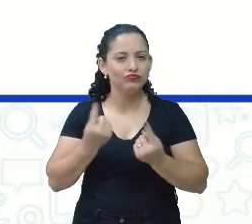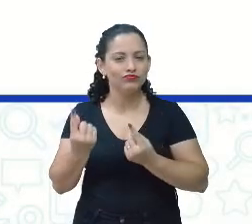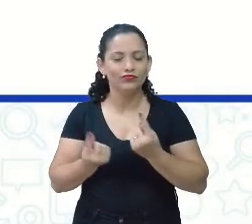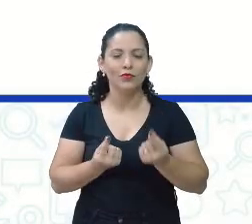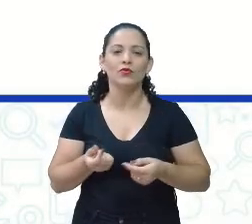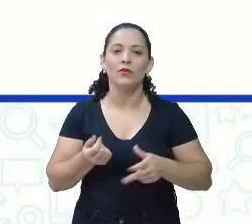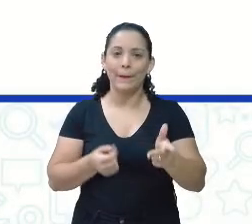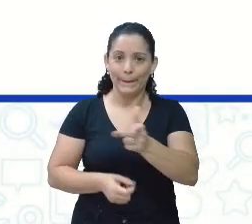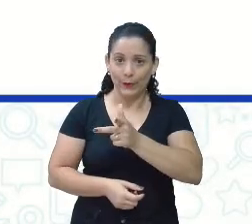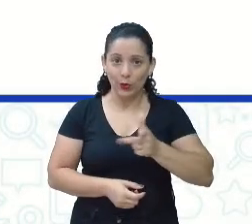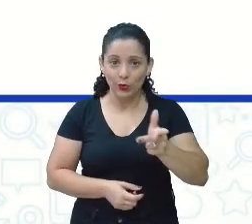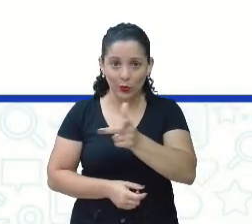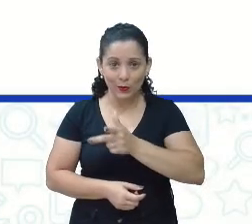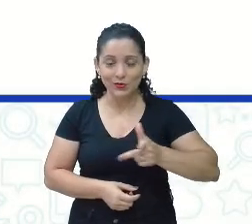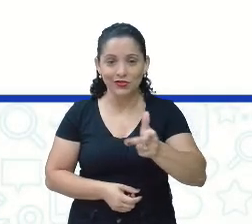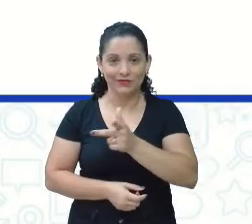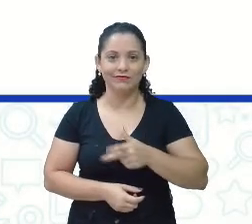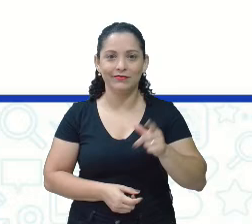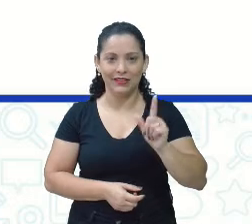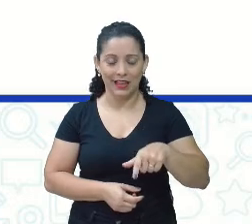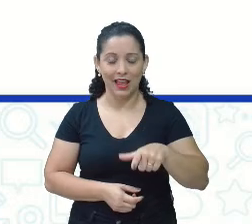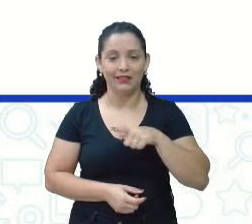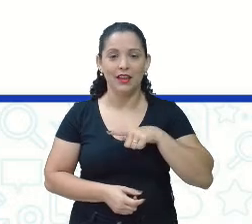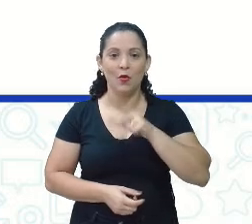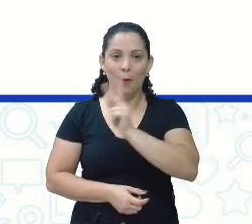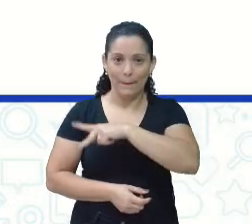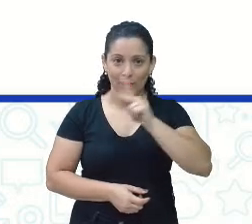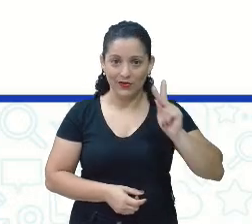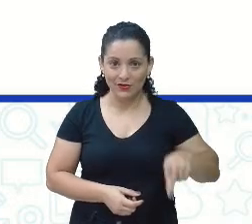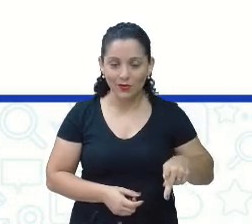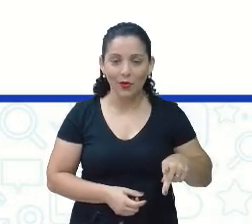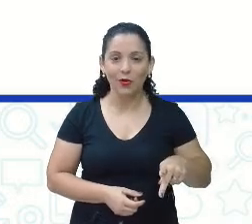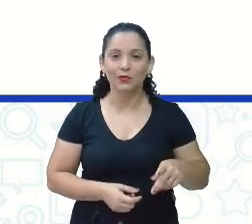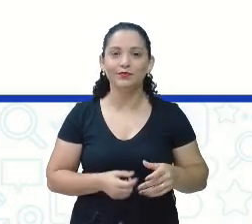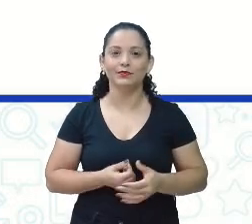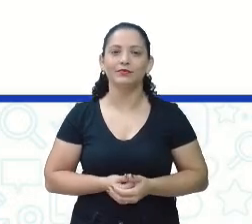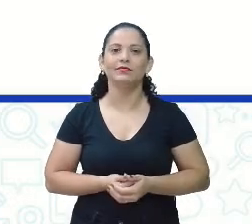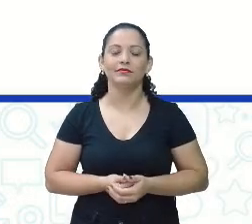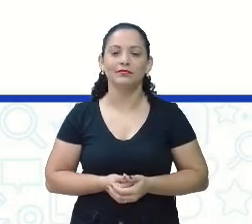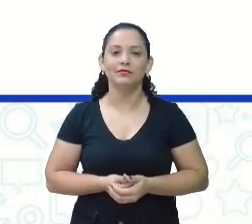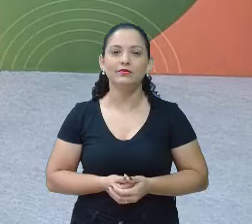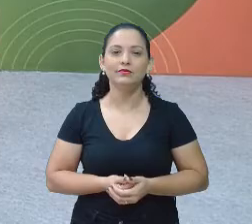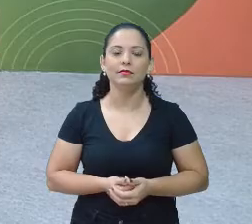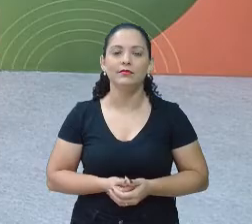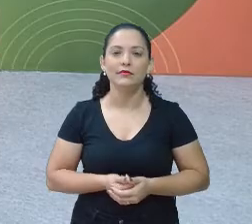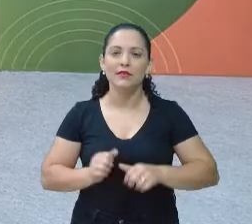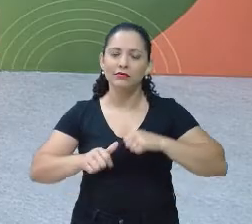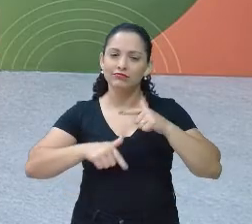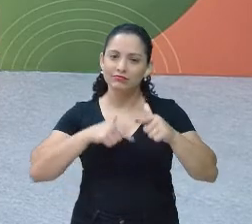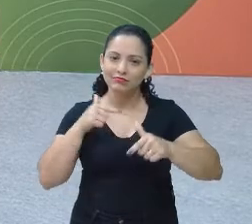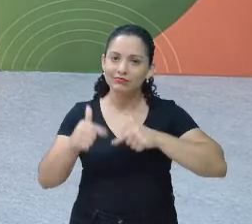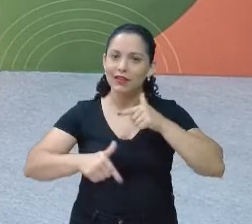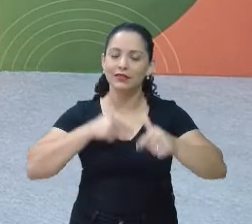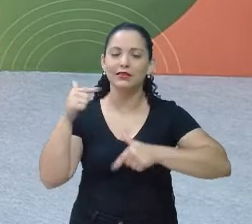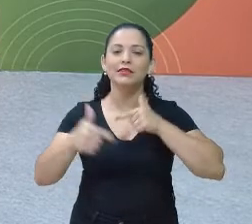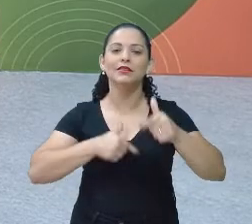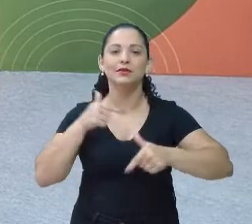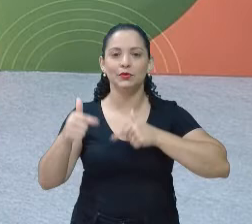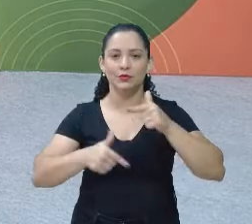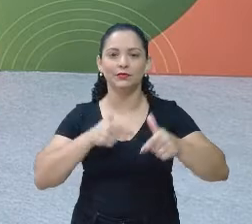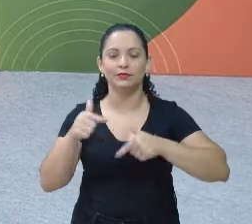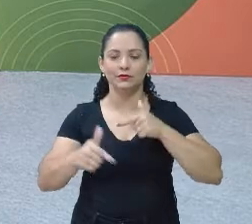teacher, inclusive o professor de vocês, né? Um deles, porque o outro está aí no chão da escola fazendo um trabalho maravilhoso, eu acredito.